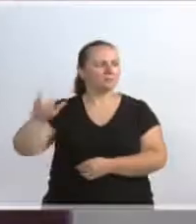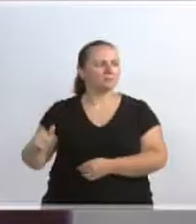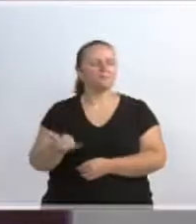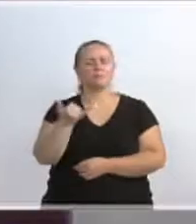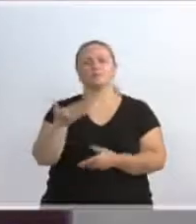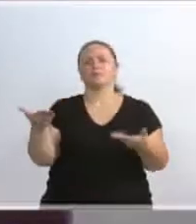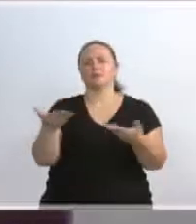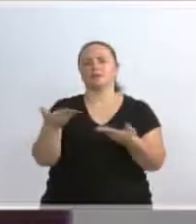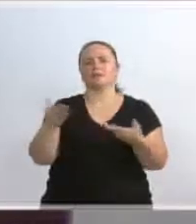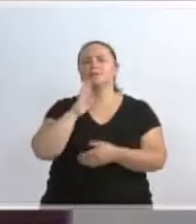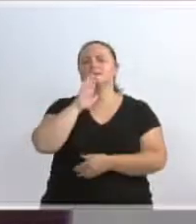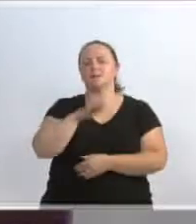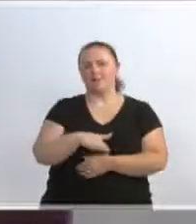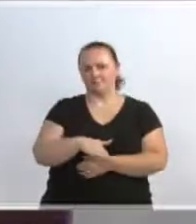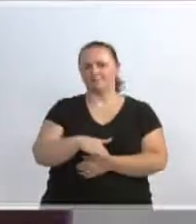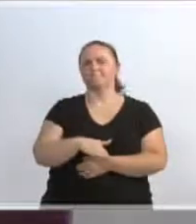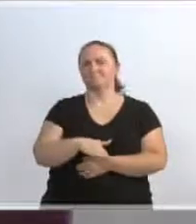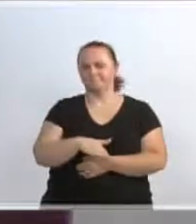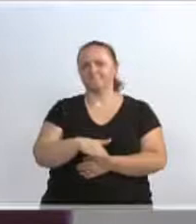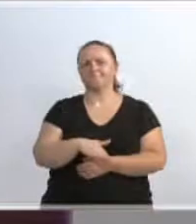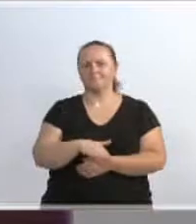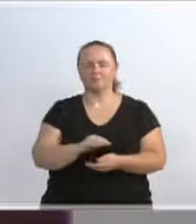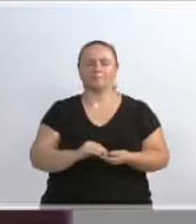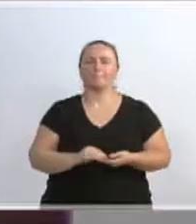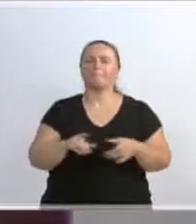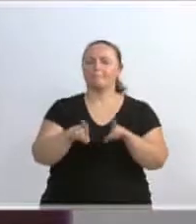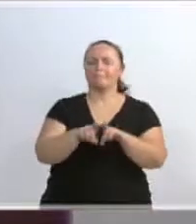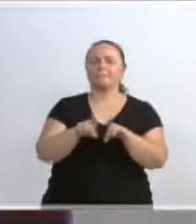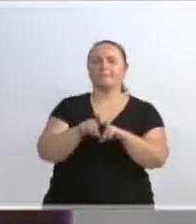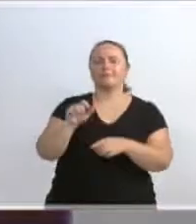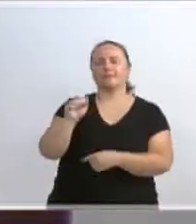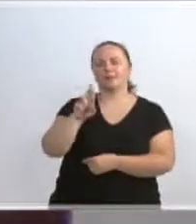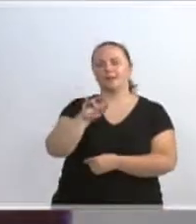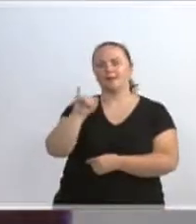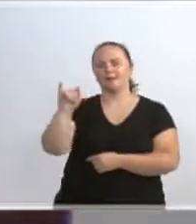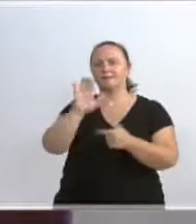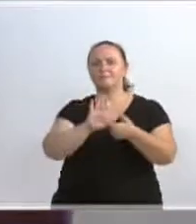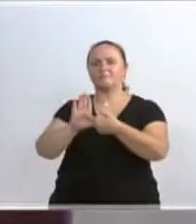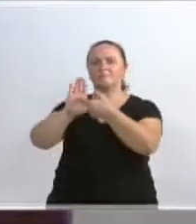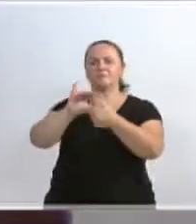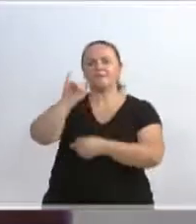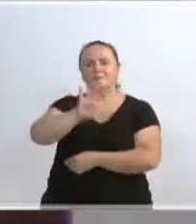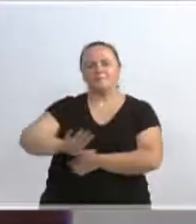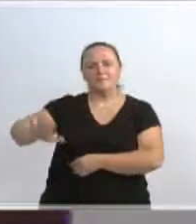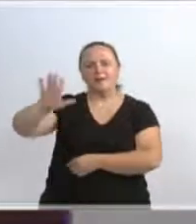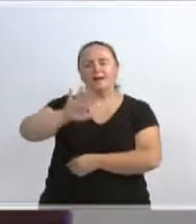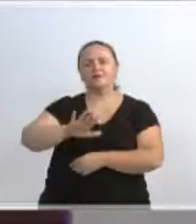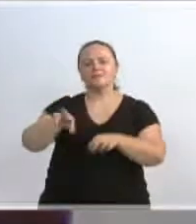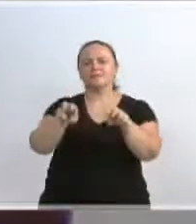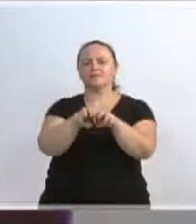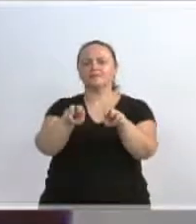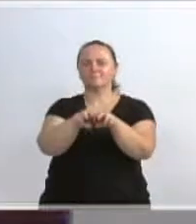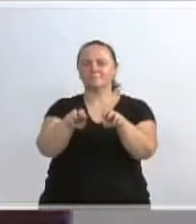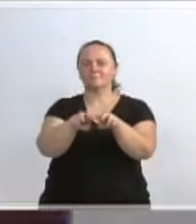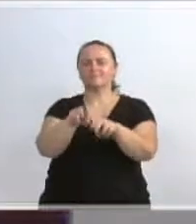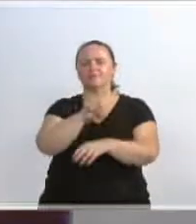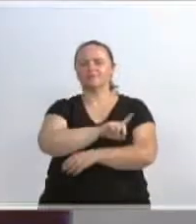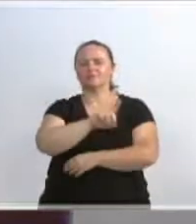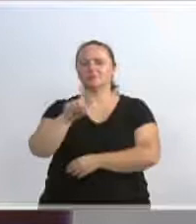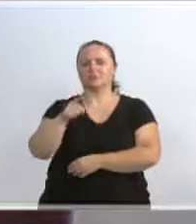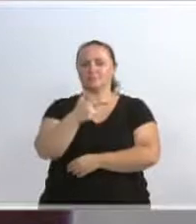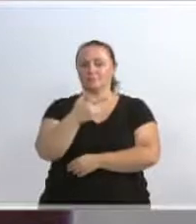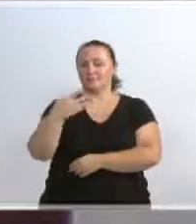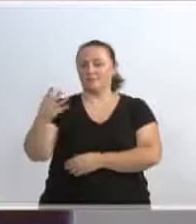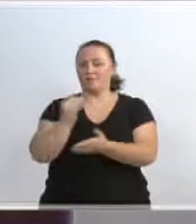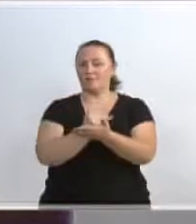para vocês aqui nessa casa. E depois gostaria que o Ari soltasse mais ali do futsal, que dia 24 começa o futsal